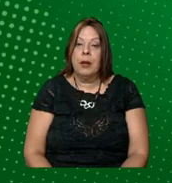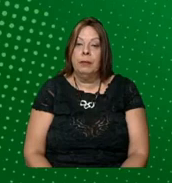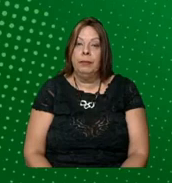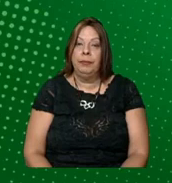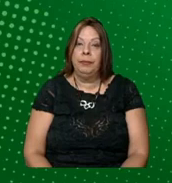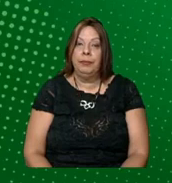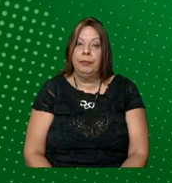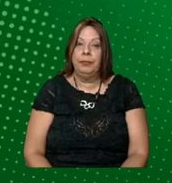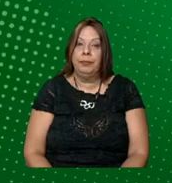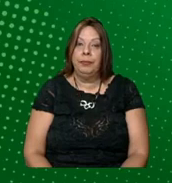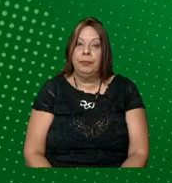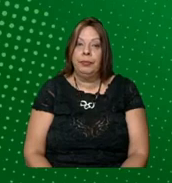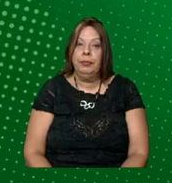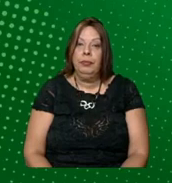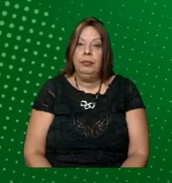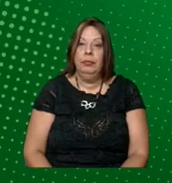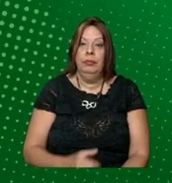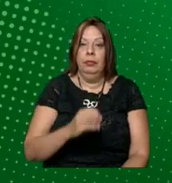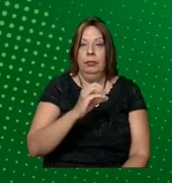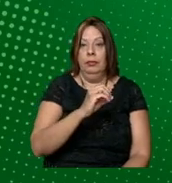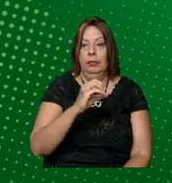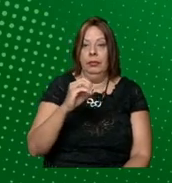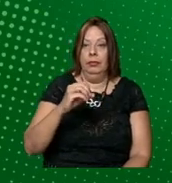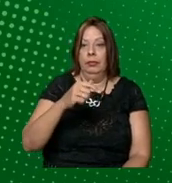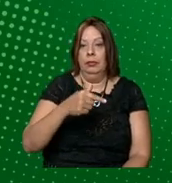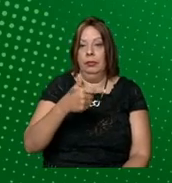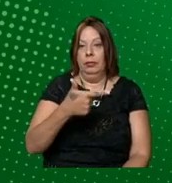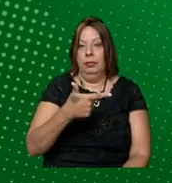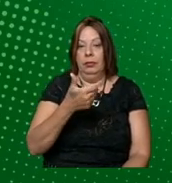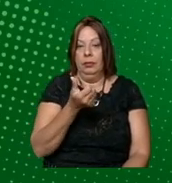quentinhos chegando, mais 500 para o título de número